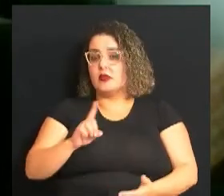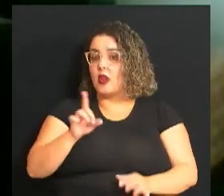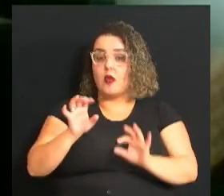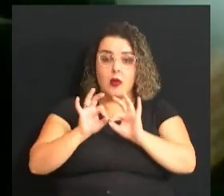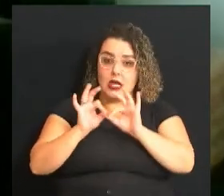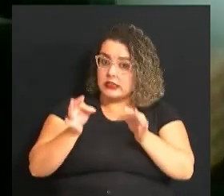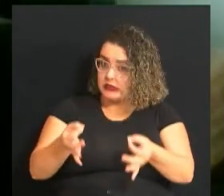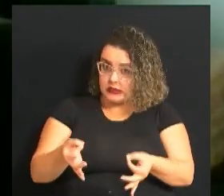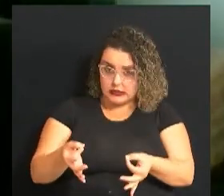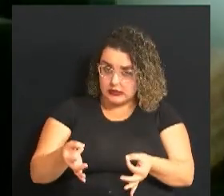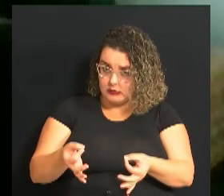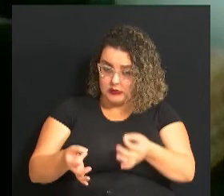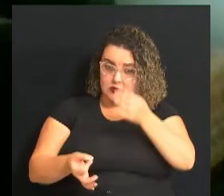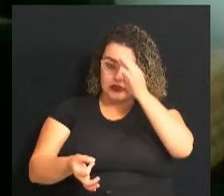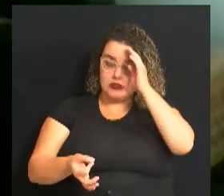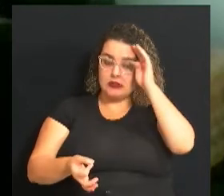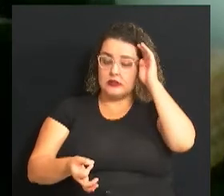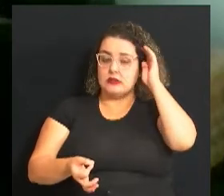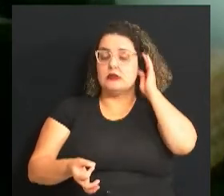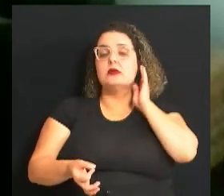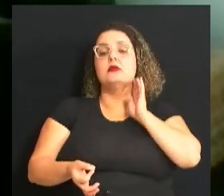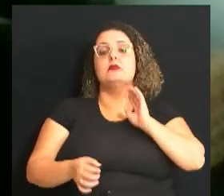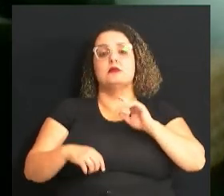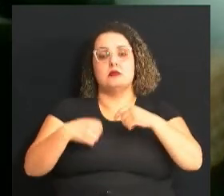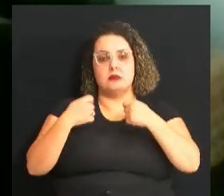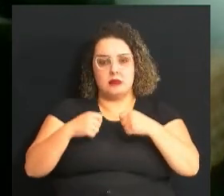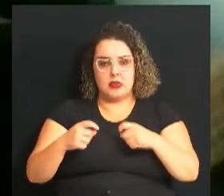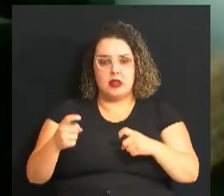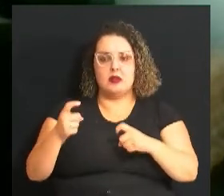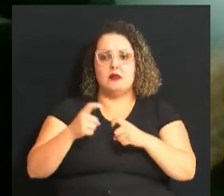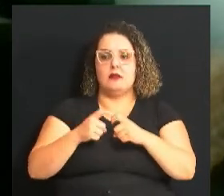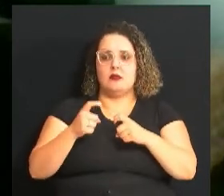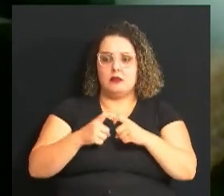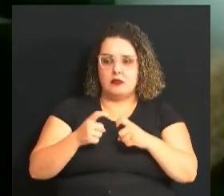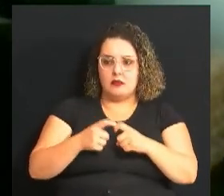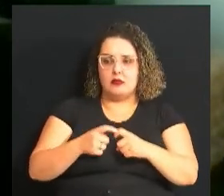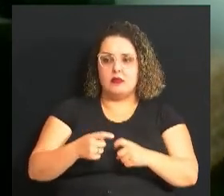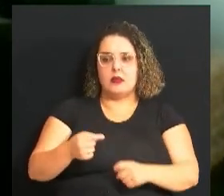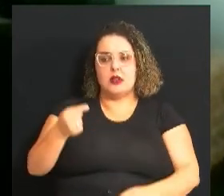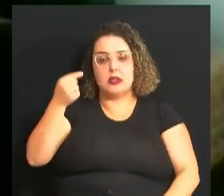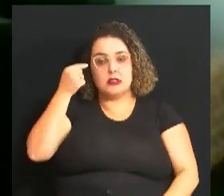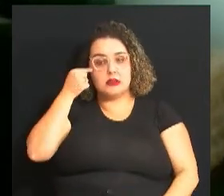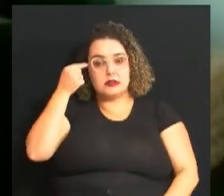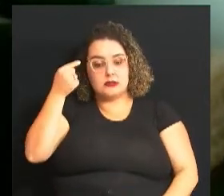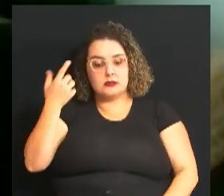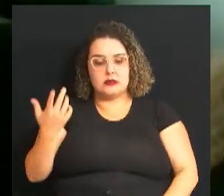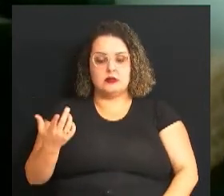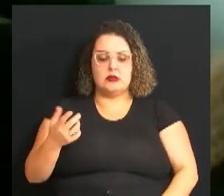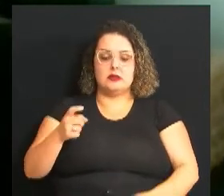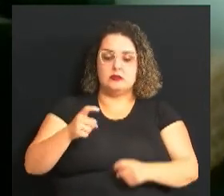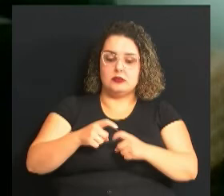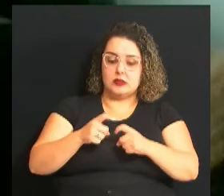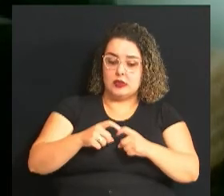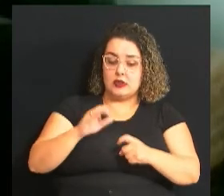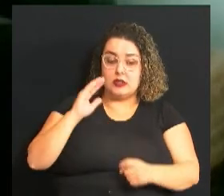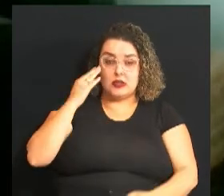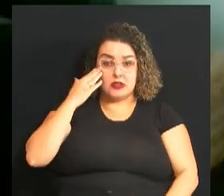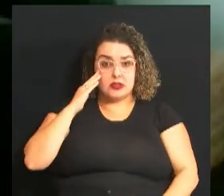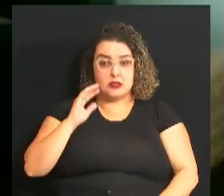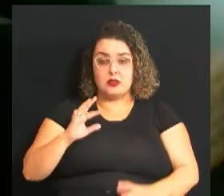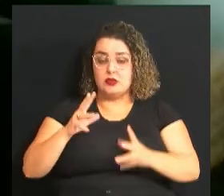assim. Ela precisa, sim, do médico, do raciocínio médico, entendendo toda a questão de epidemiologia